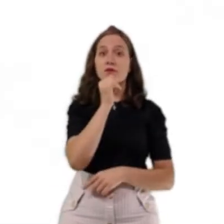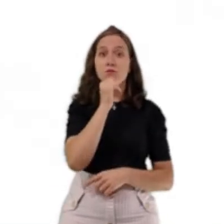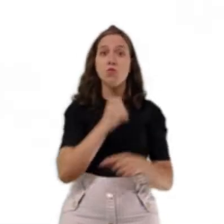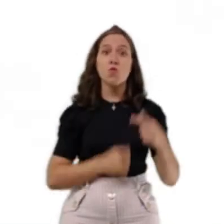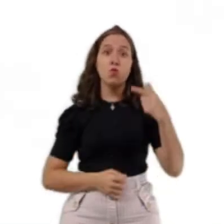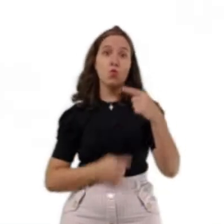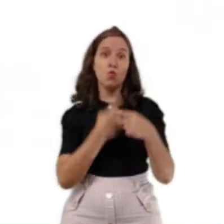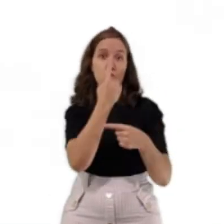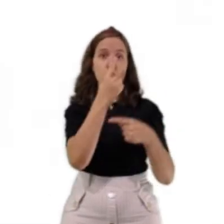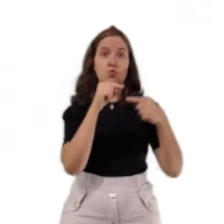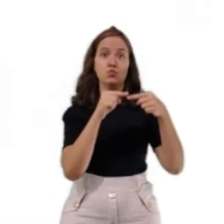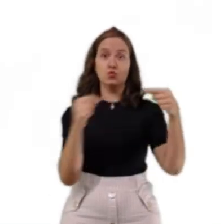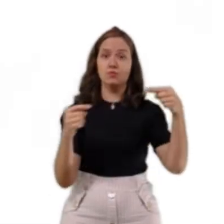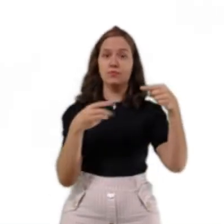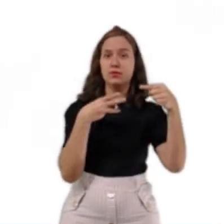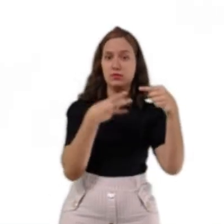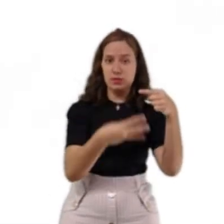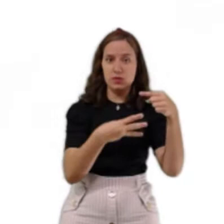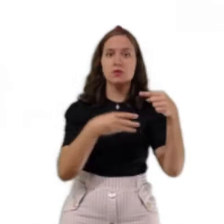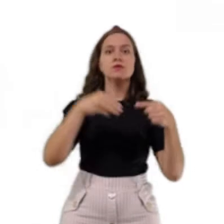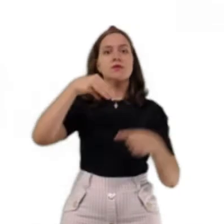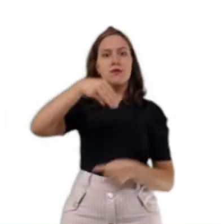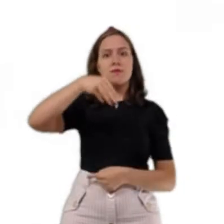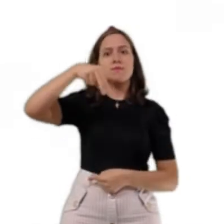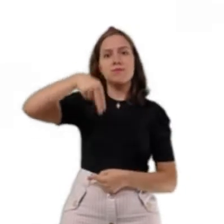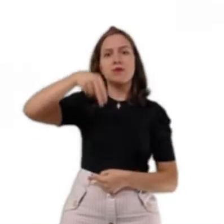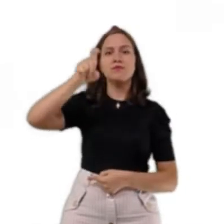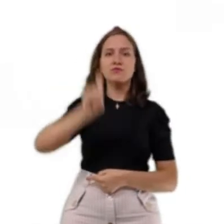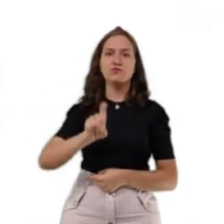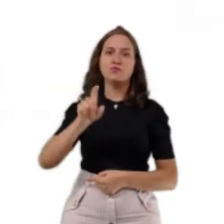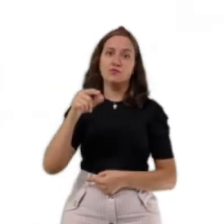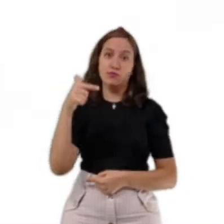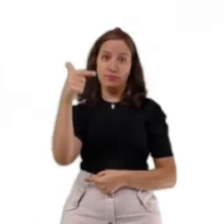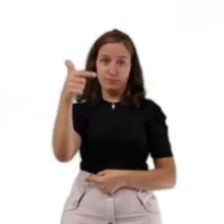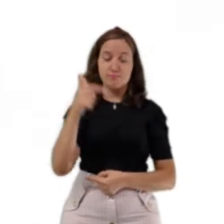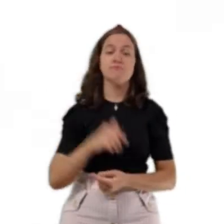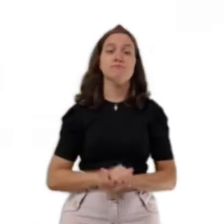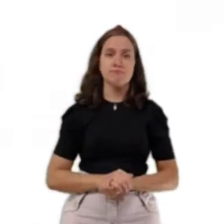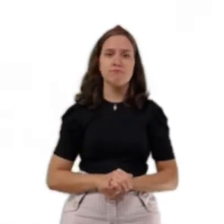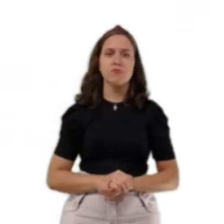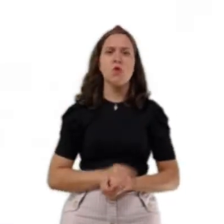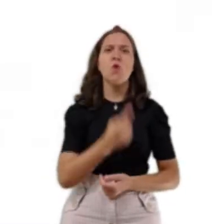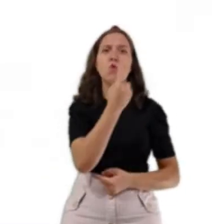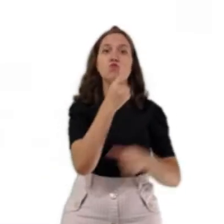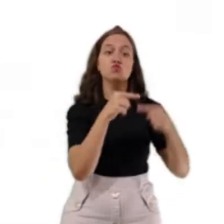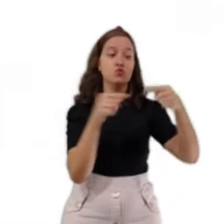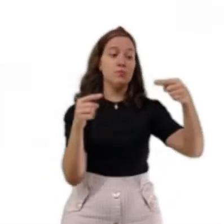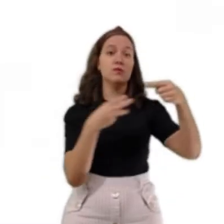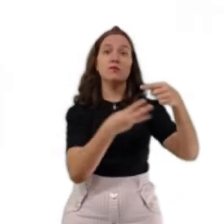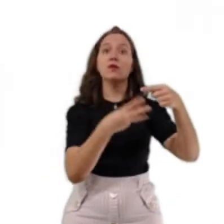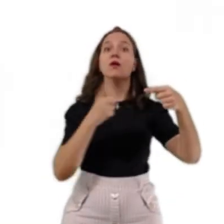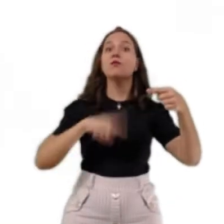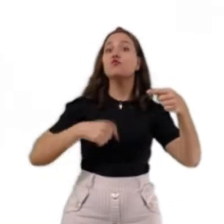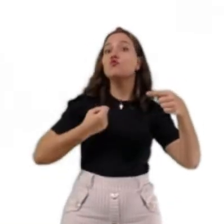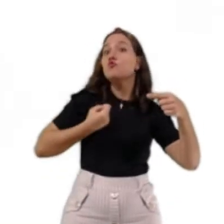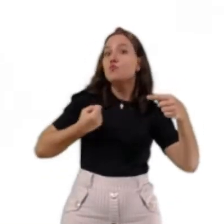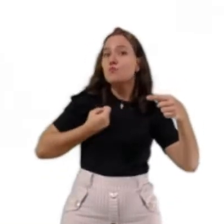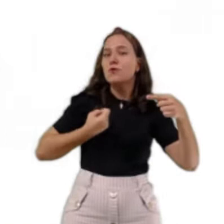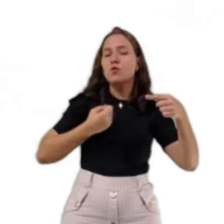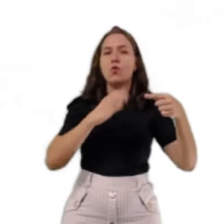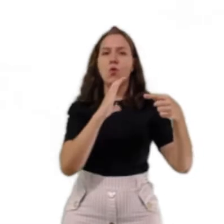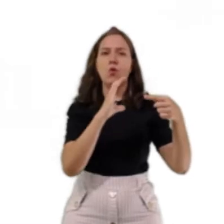e n e x ao quadrado um terço da minha parte numérica então ele é o meu